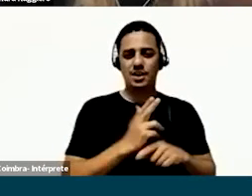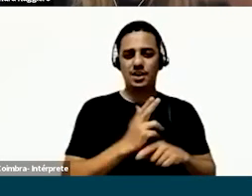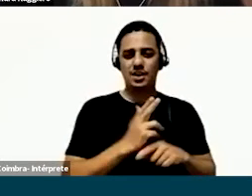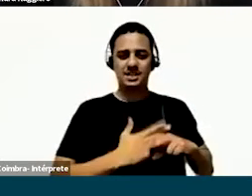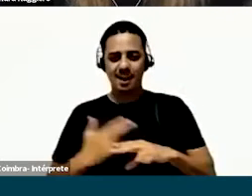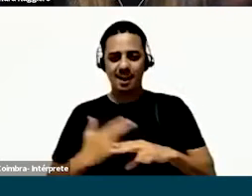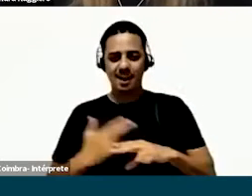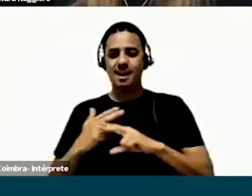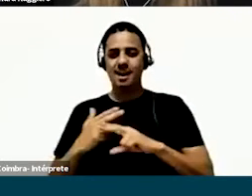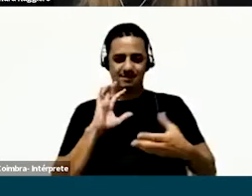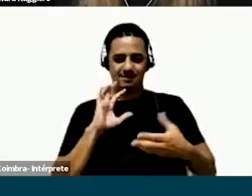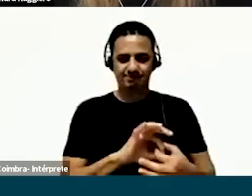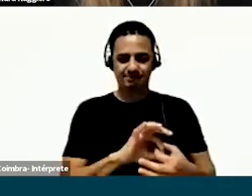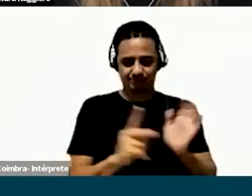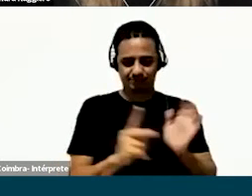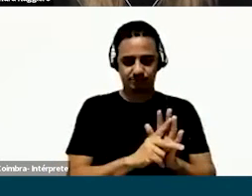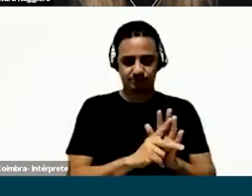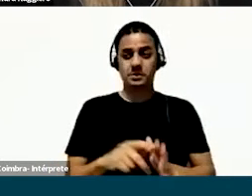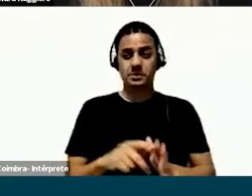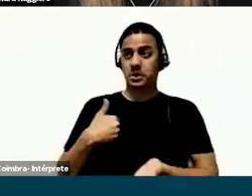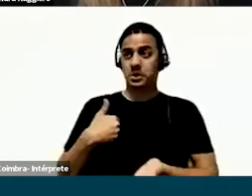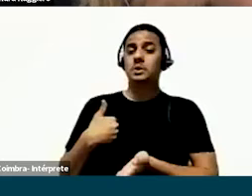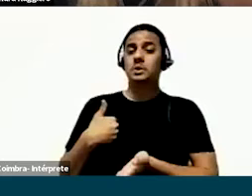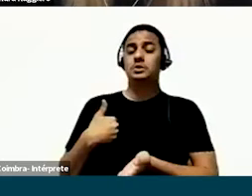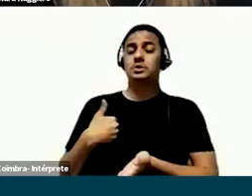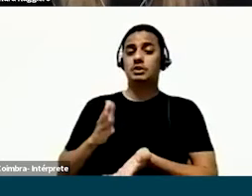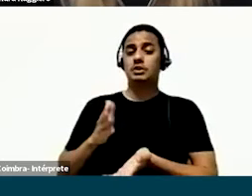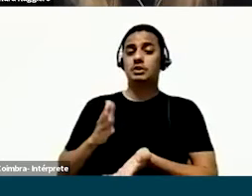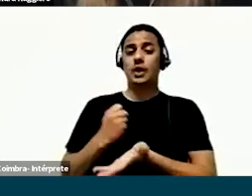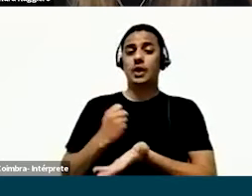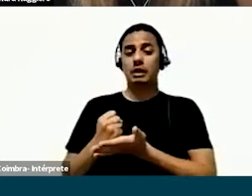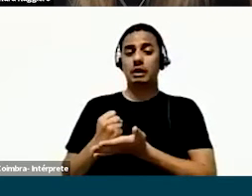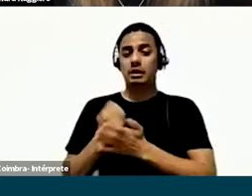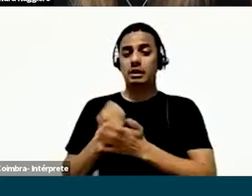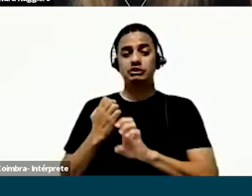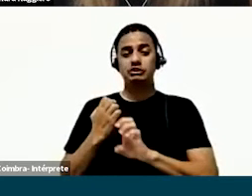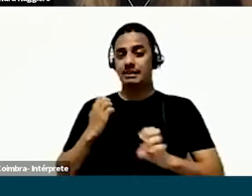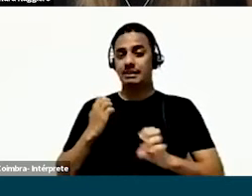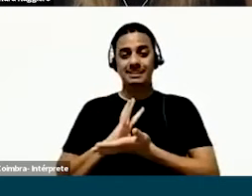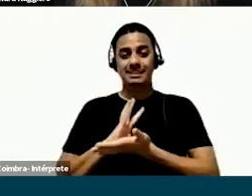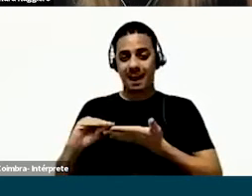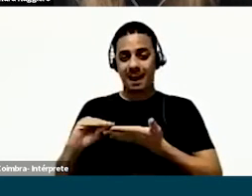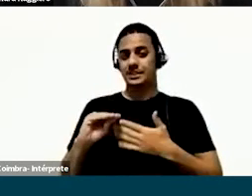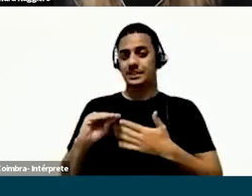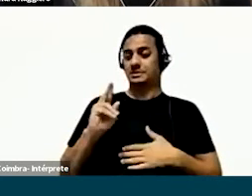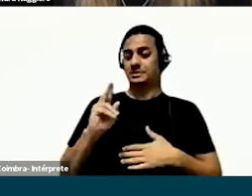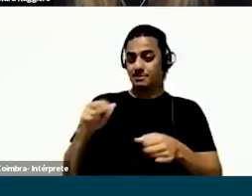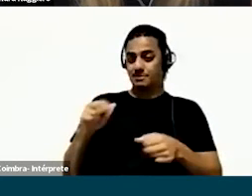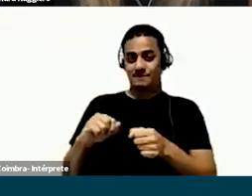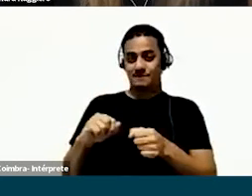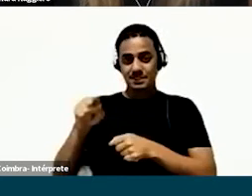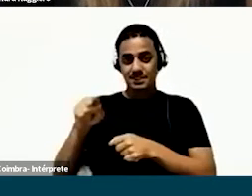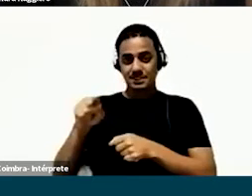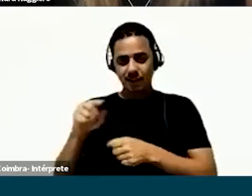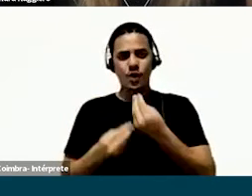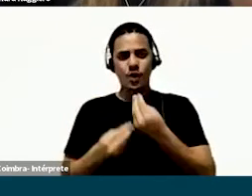de filmes, séries para os usuários que assistem. Eu contratei até o engenheiro de dados que implementou